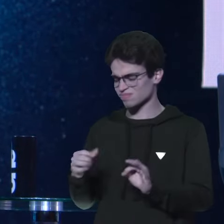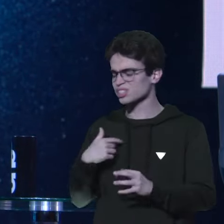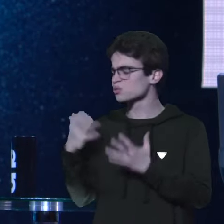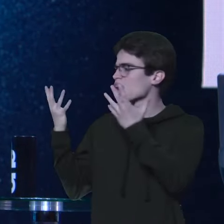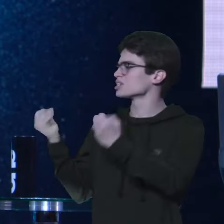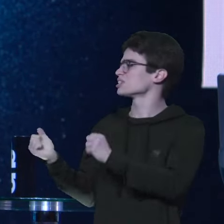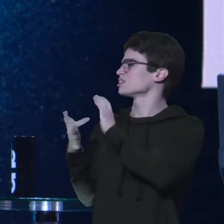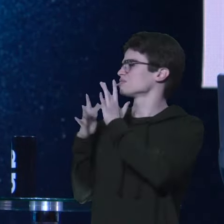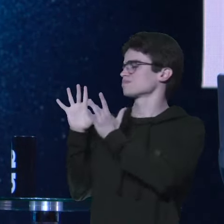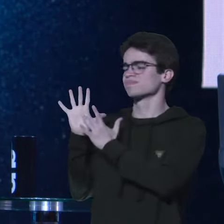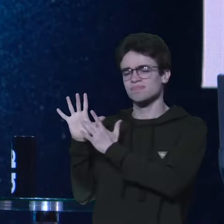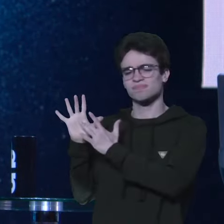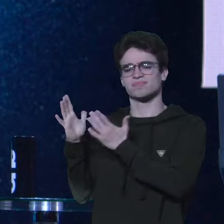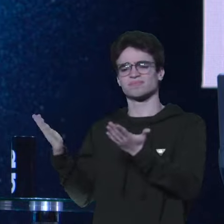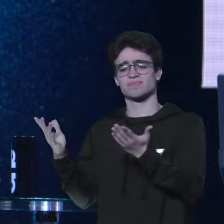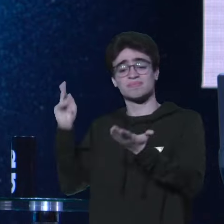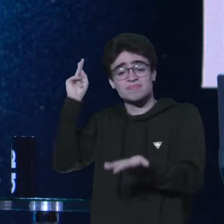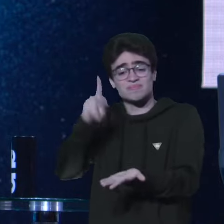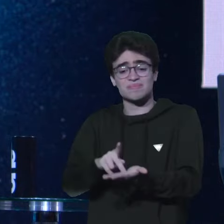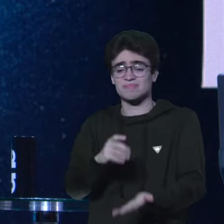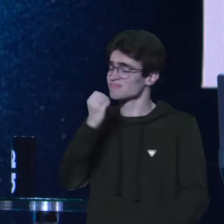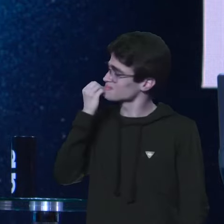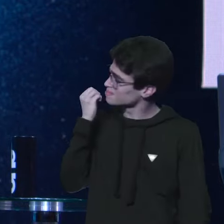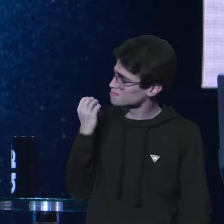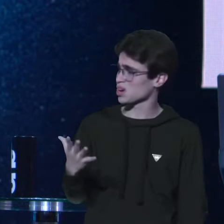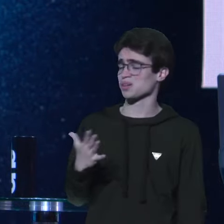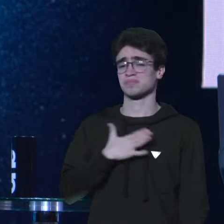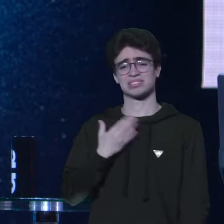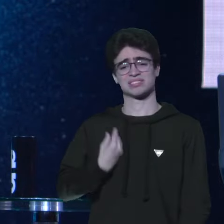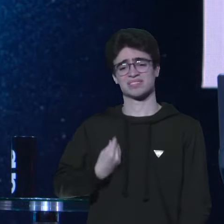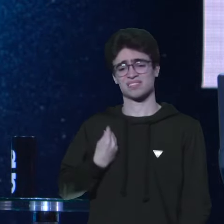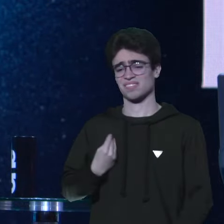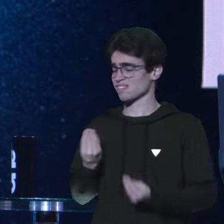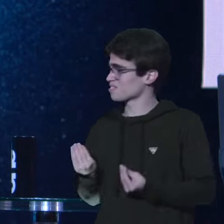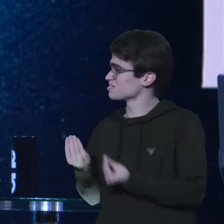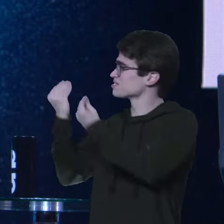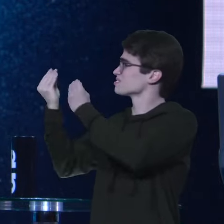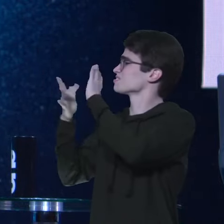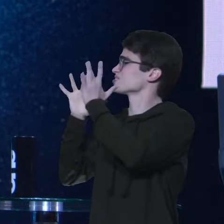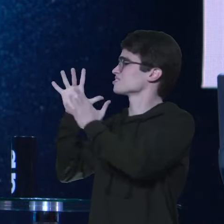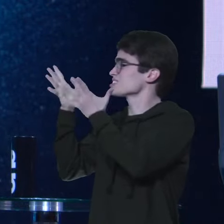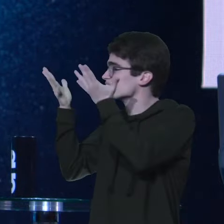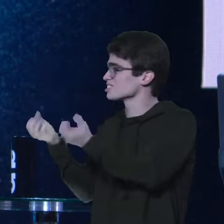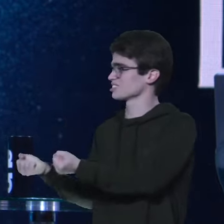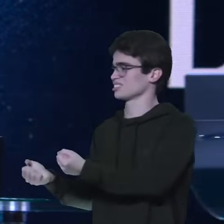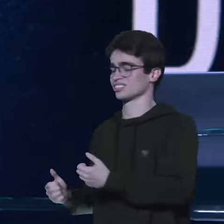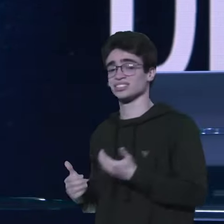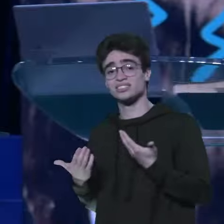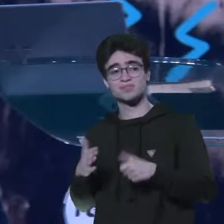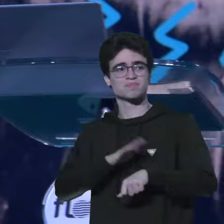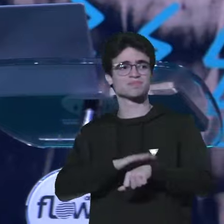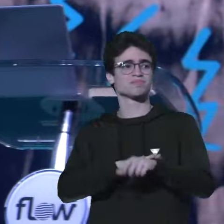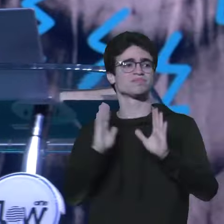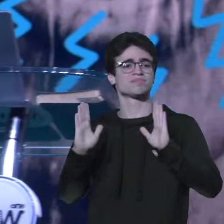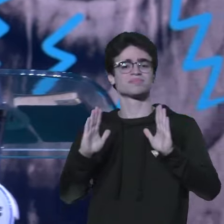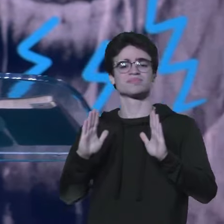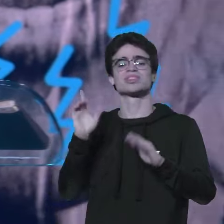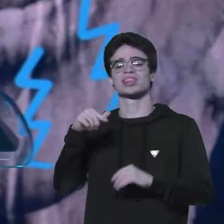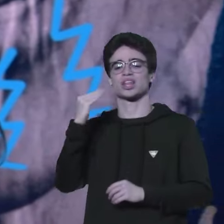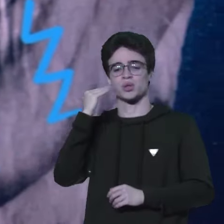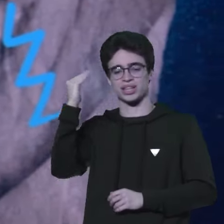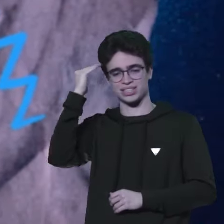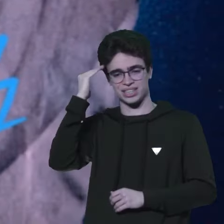para Jesus, e como é bom ter entregue a minha vida para Jesus. E foi na adolescência.